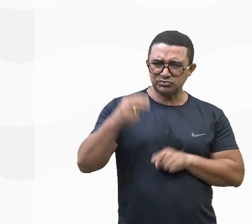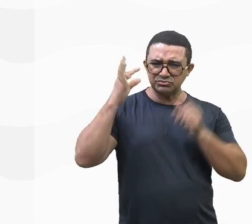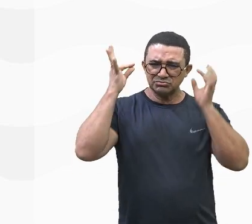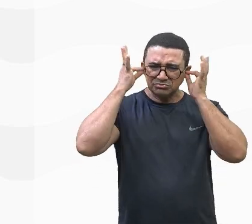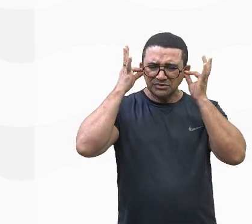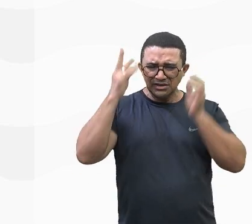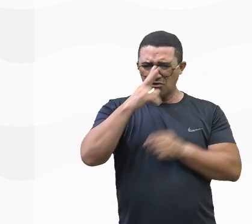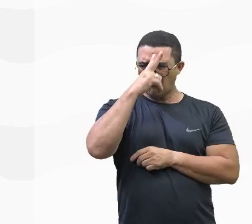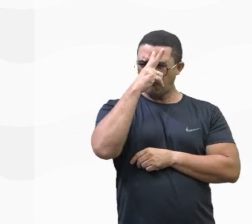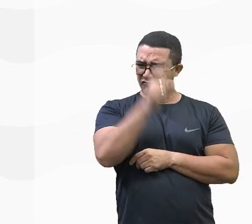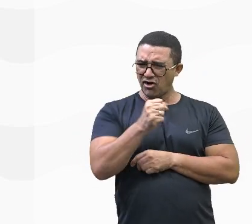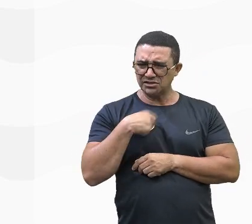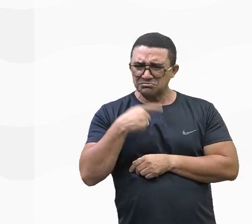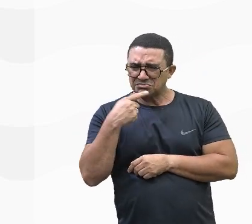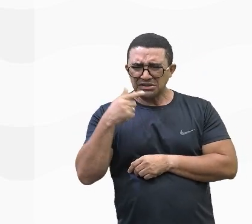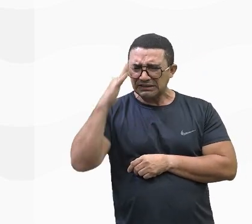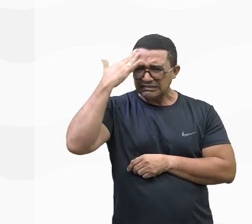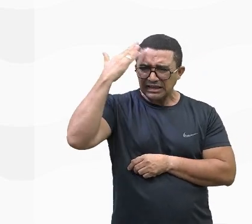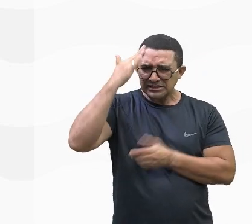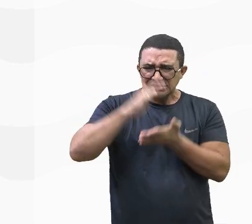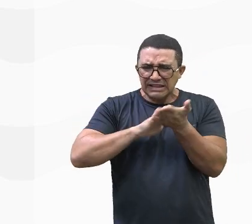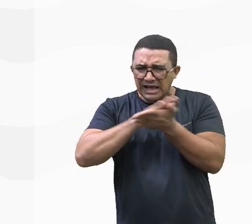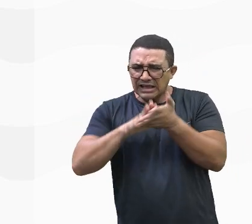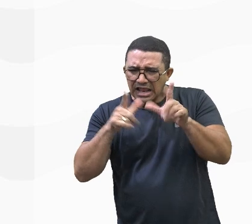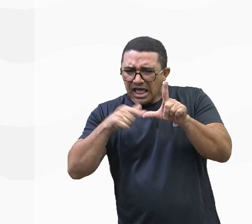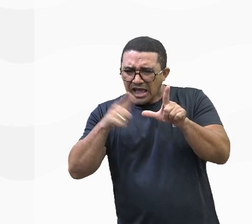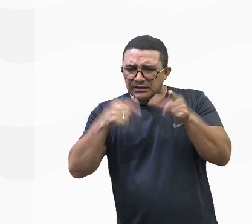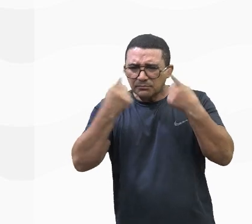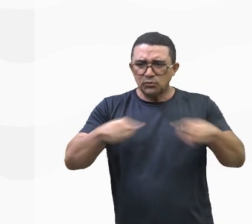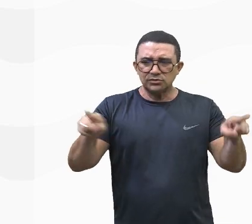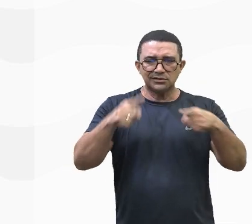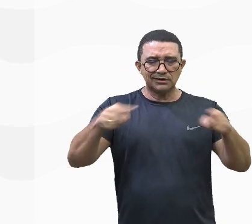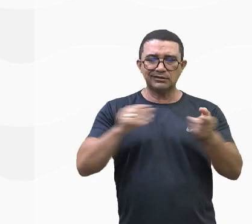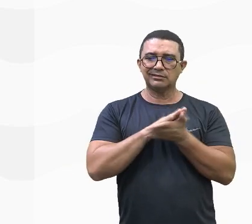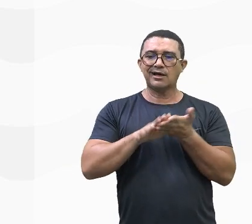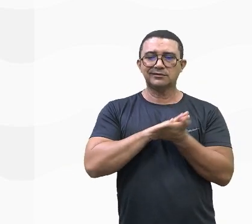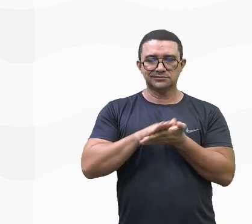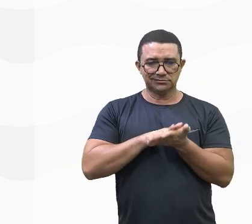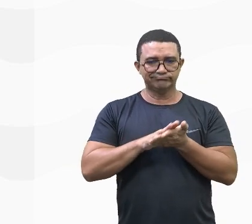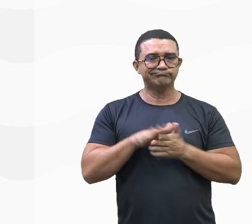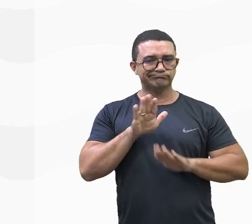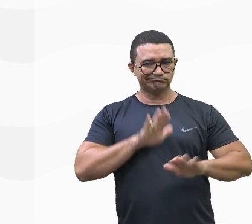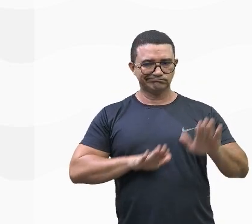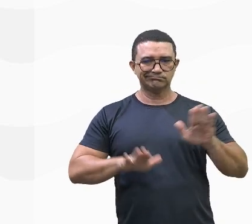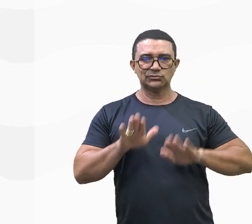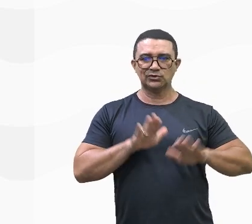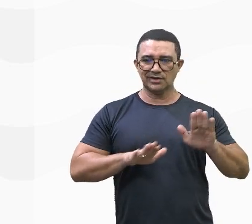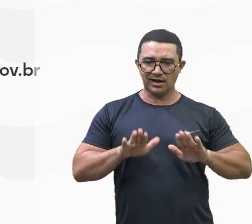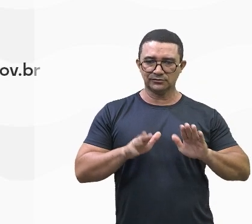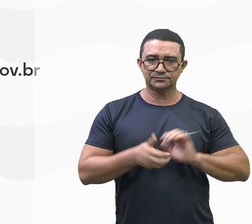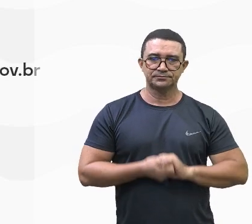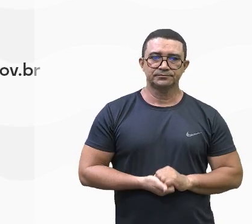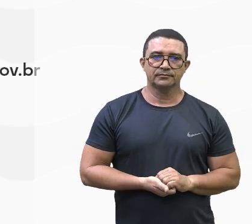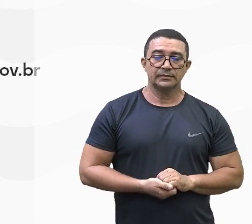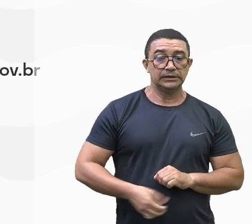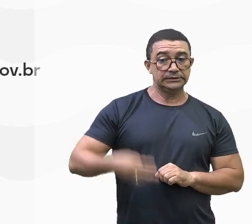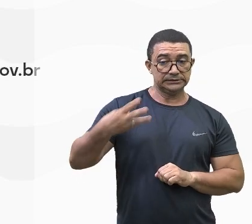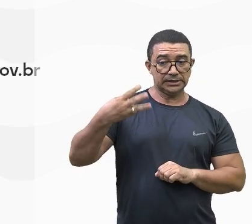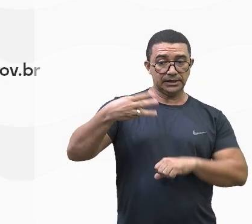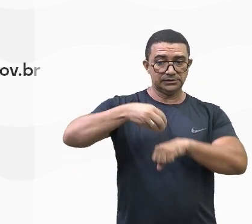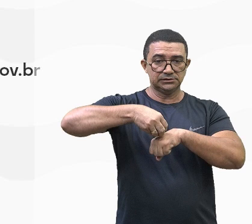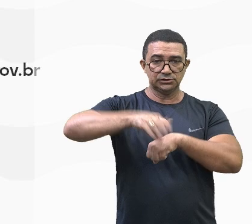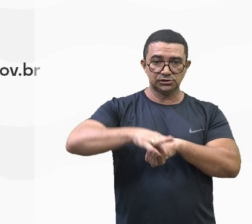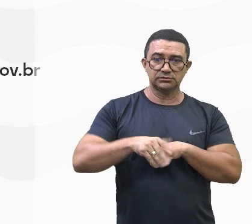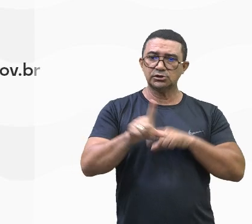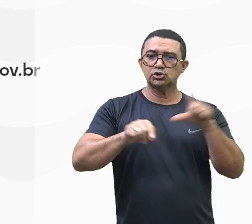significa que está alta demais. Você tem que ouvir o barulho externo do contexto em que você está. No ponto 3,